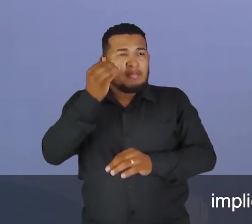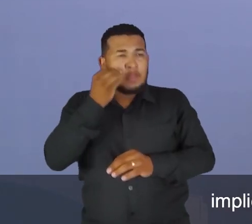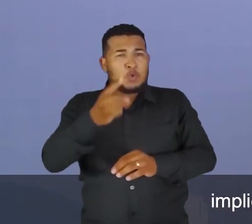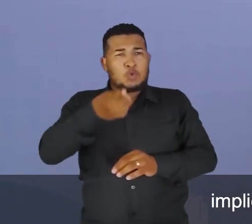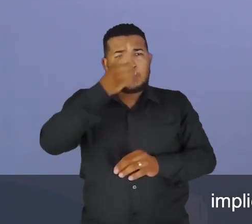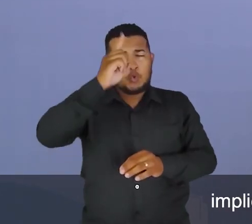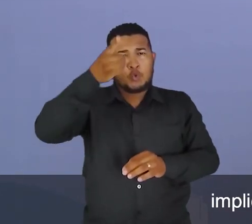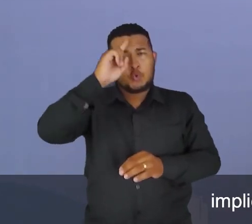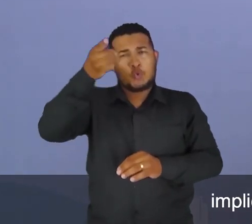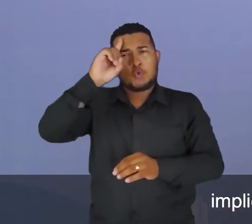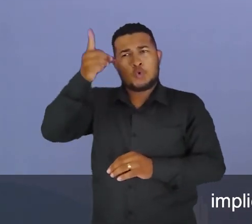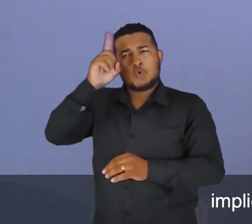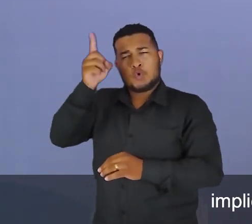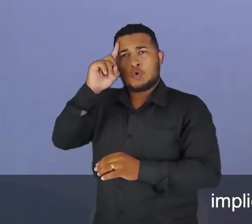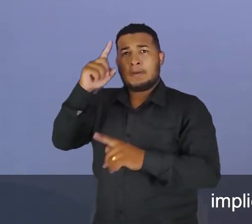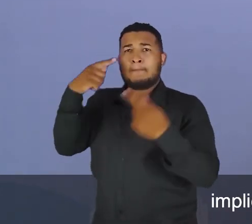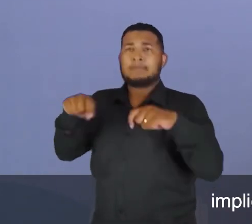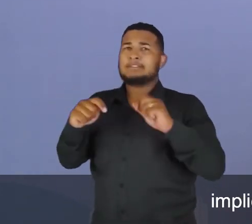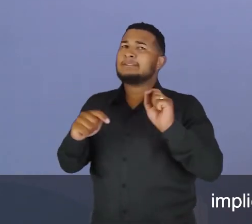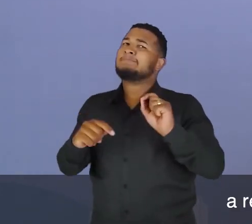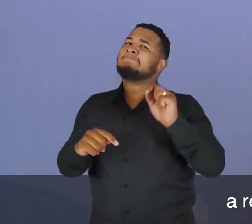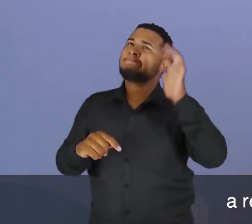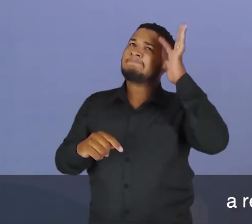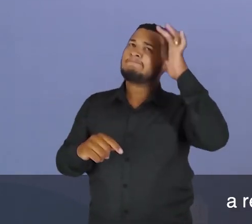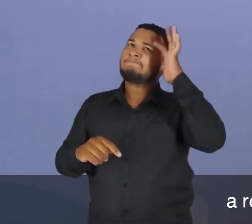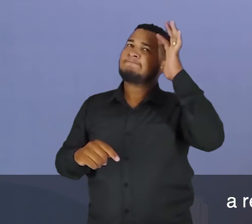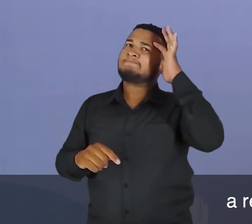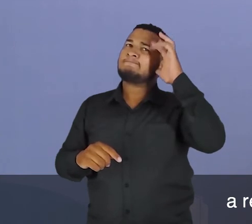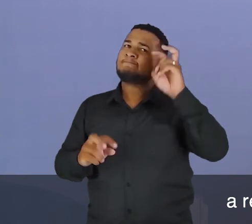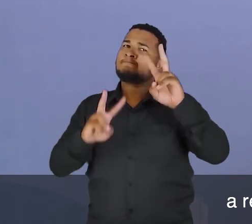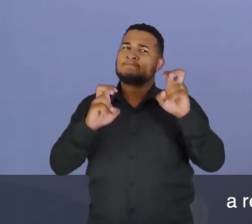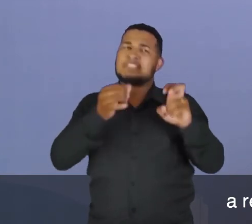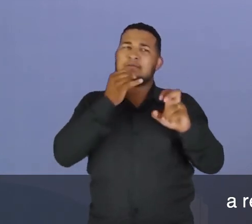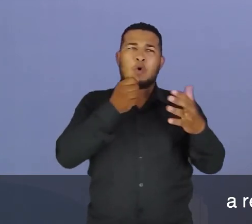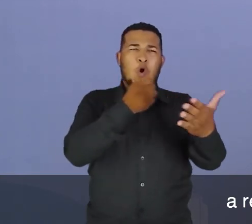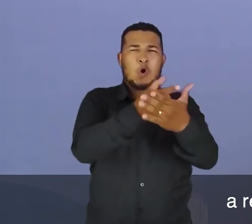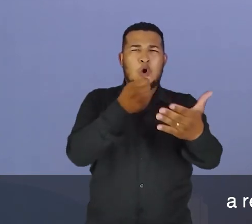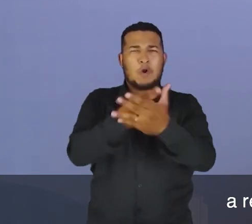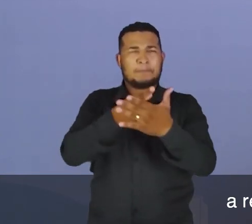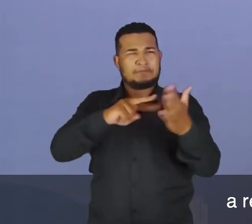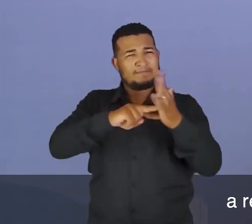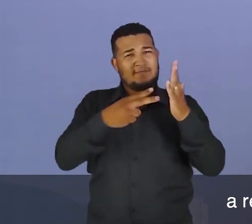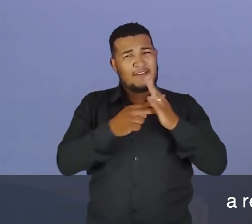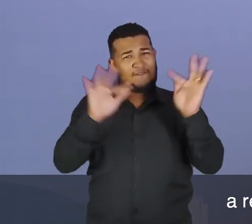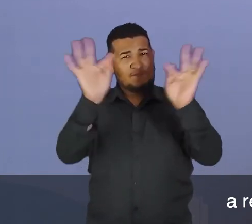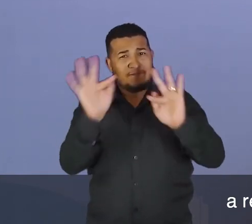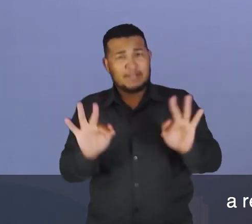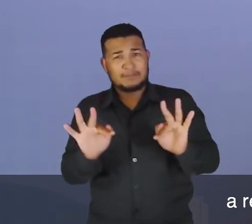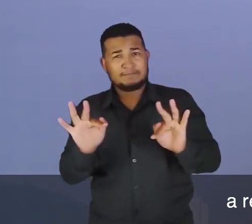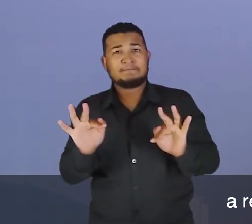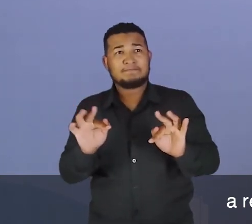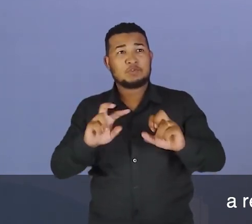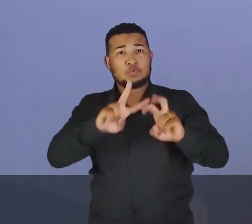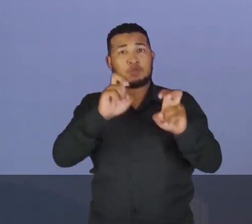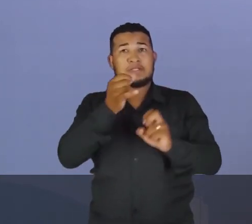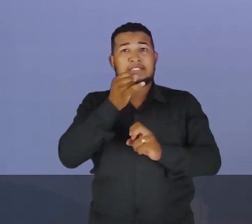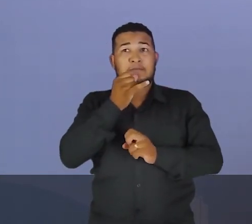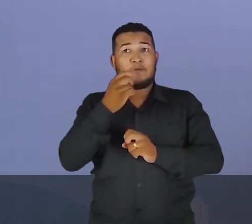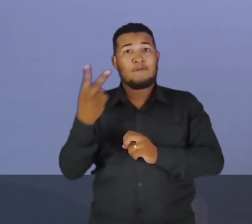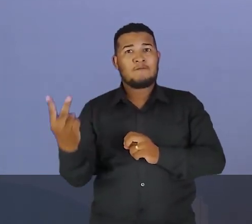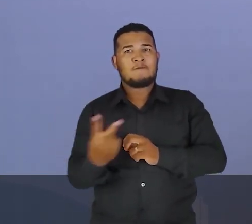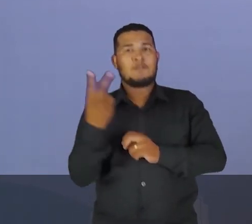os dias, nós vamos precisar repensar a relação entre os valores. E quando a gente fala de valor, nós